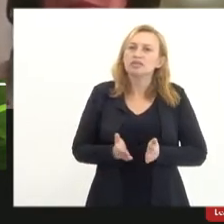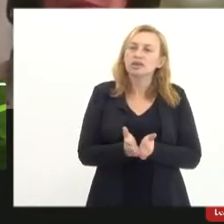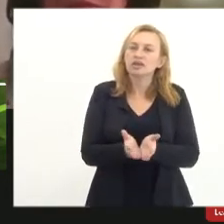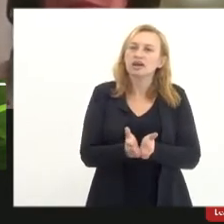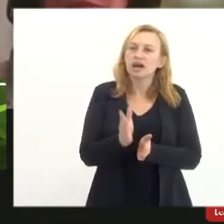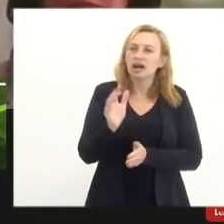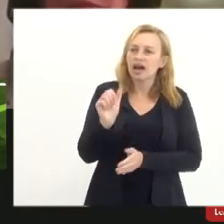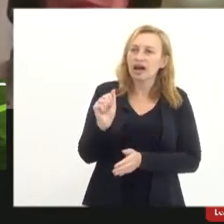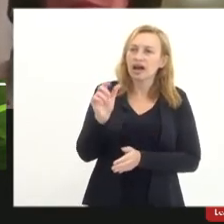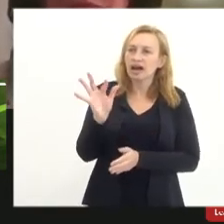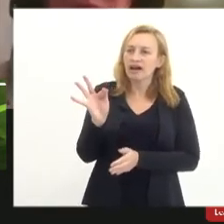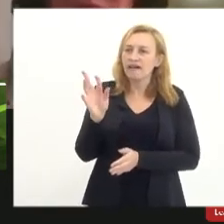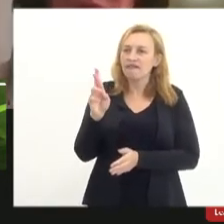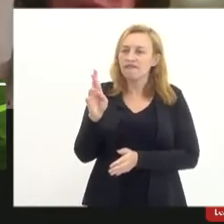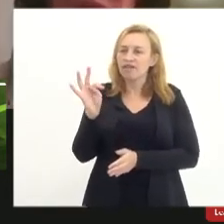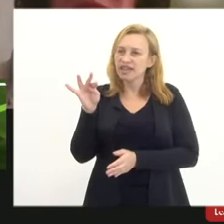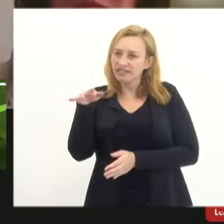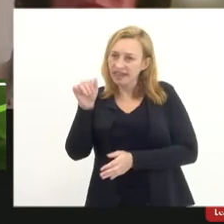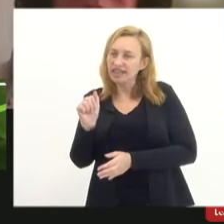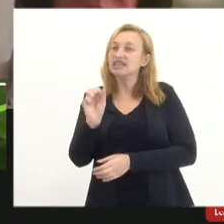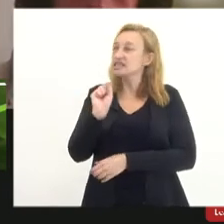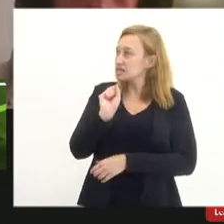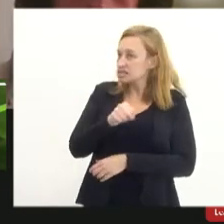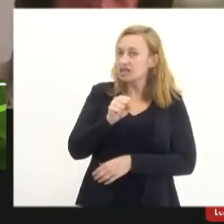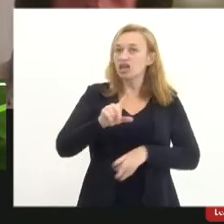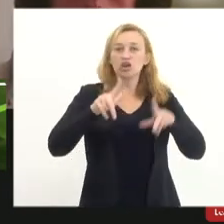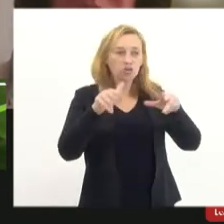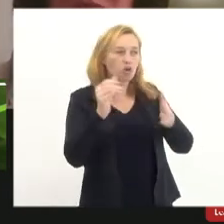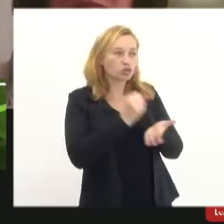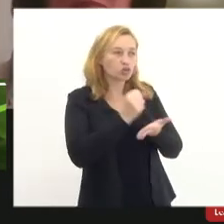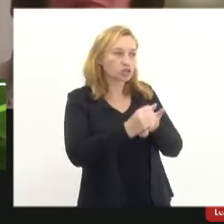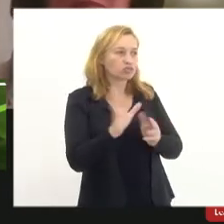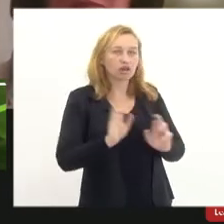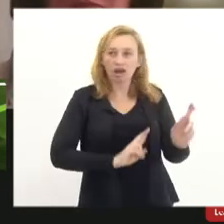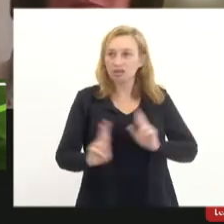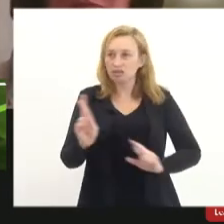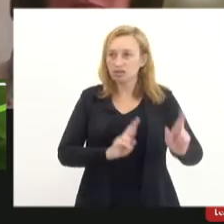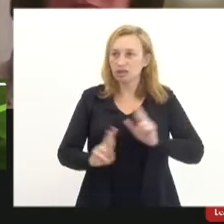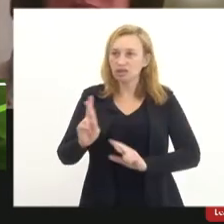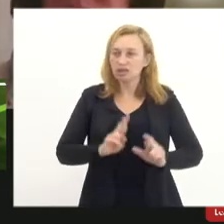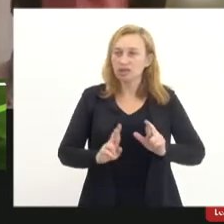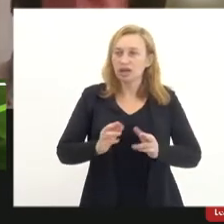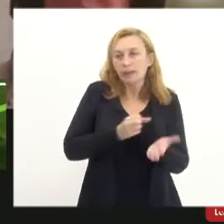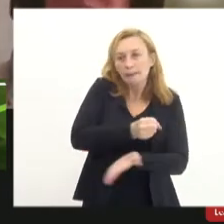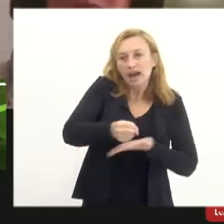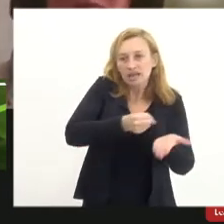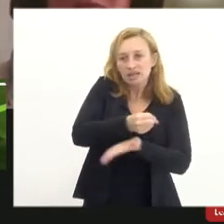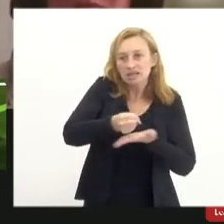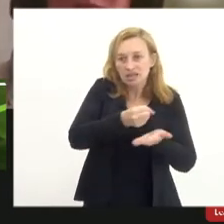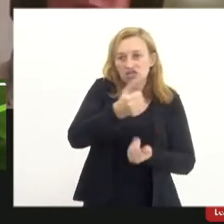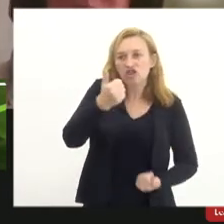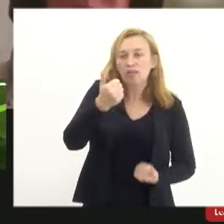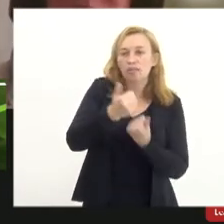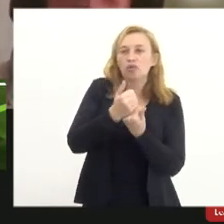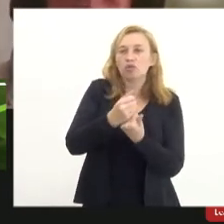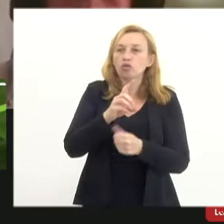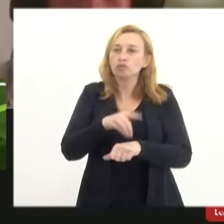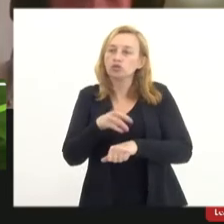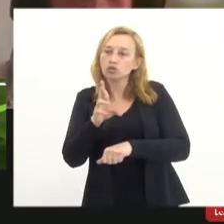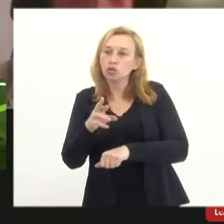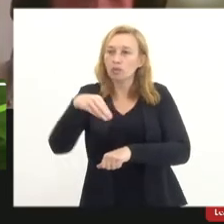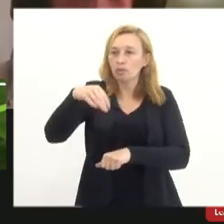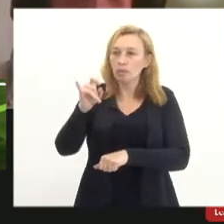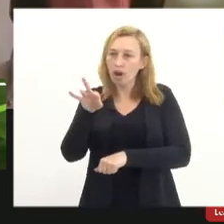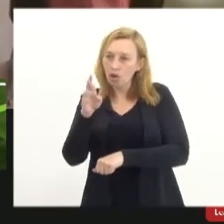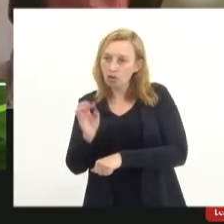afetadas. Sim, bem como os contratos relacionados às bases de apoio, né? Como o doutor Mauro